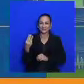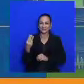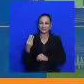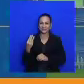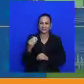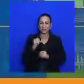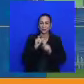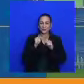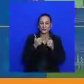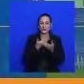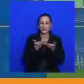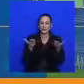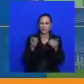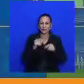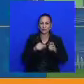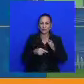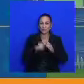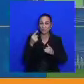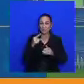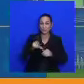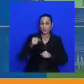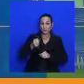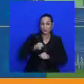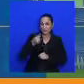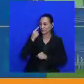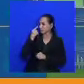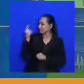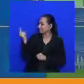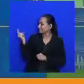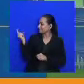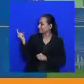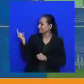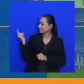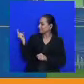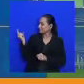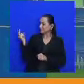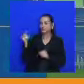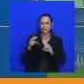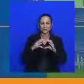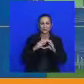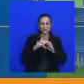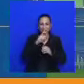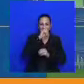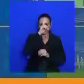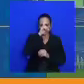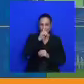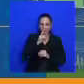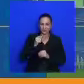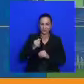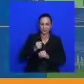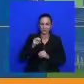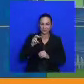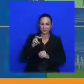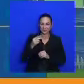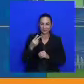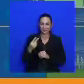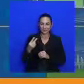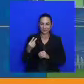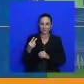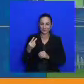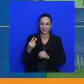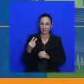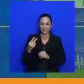2.323. Boa sorte para você. Vamos chamar o primeiro número. Bola amarela número